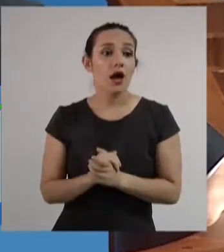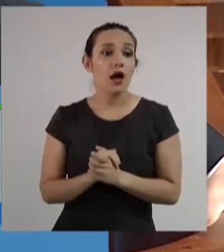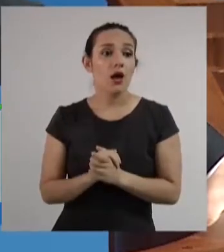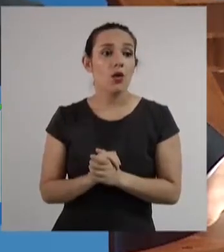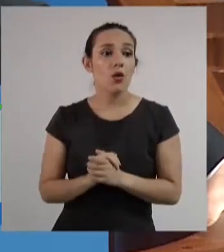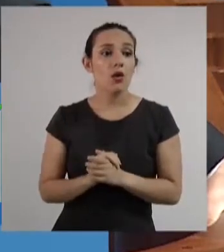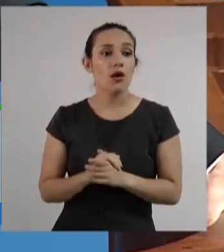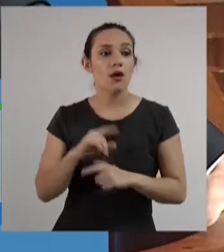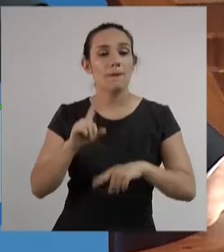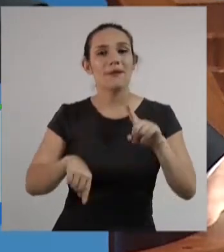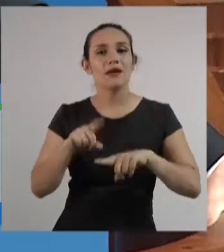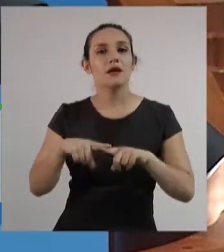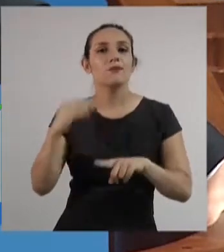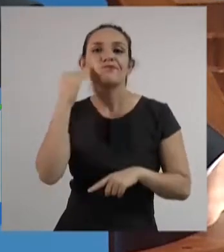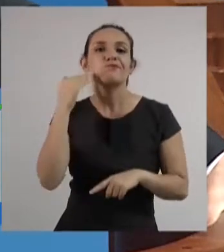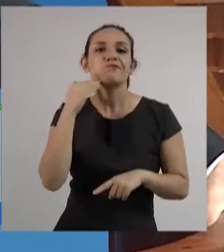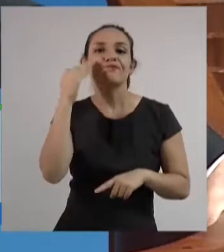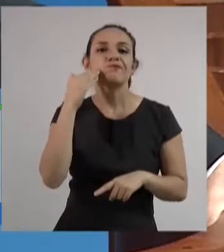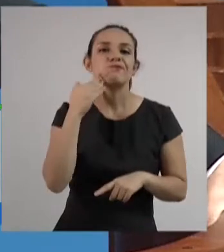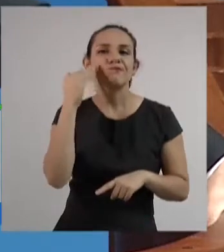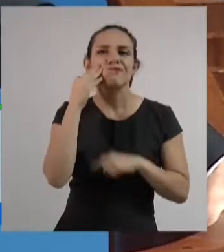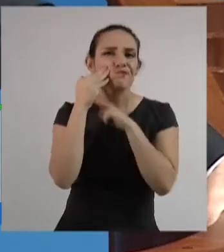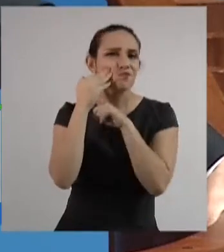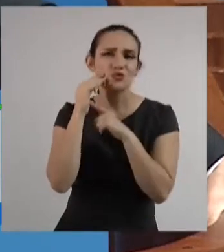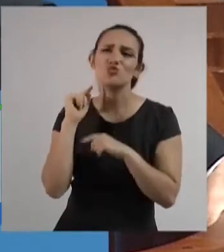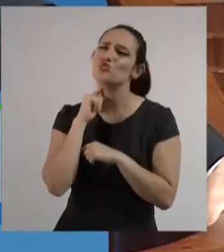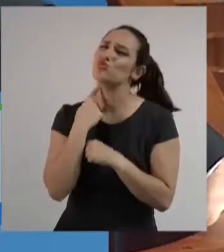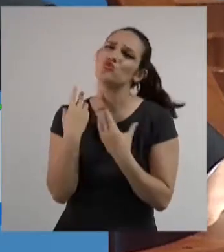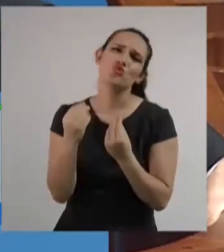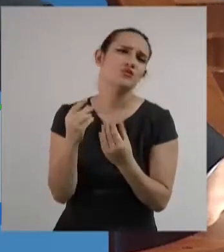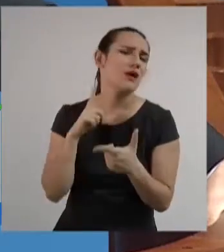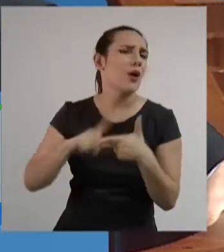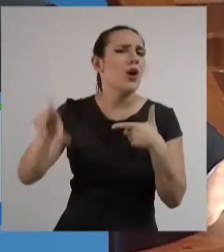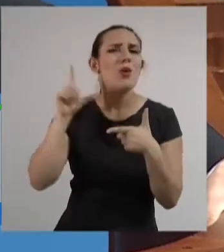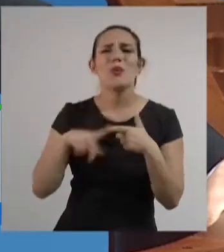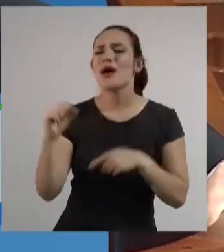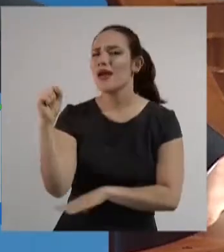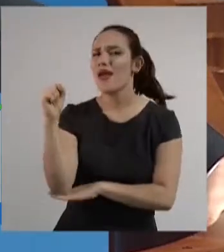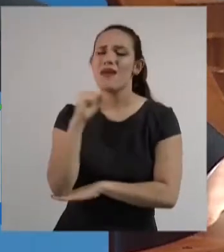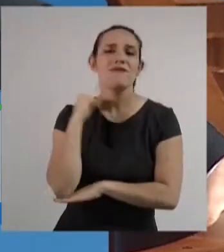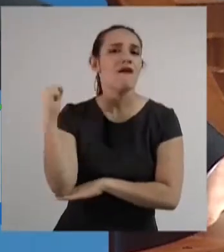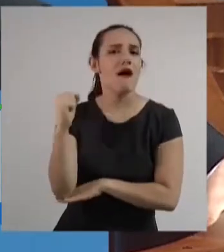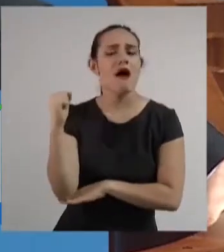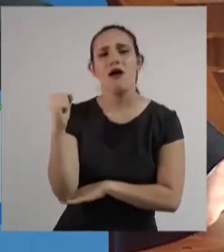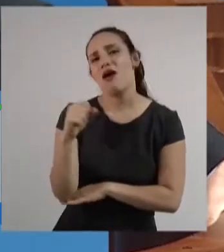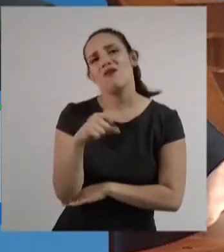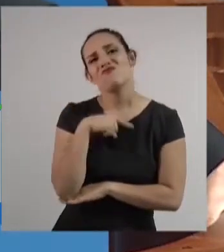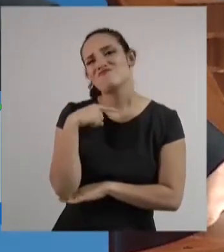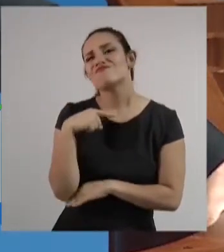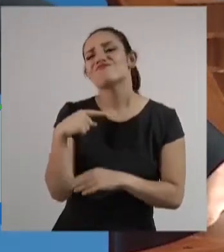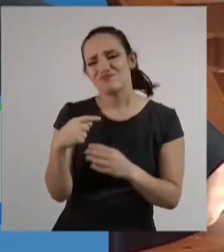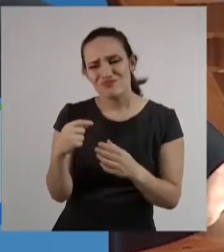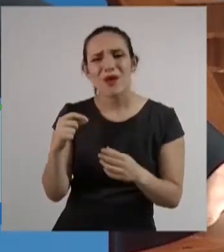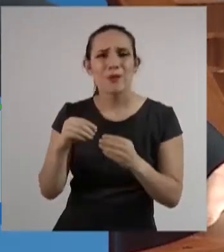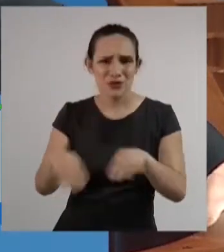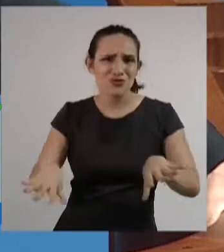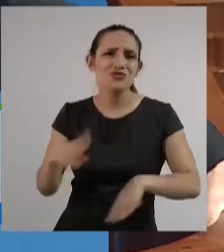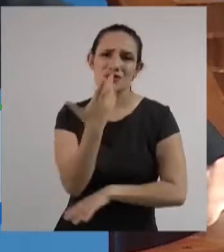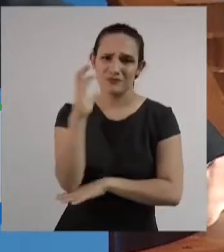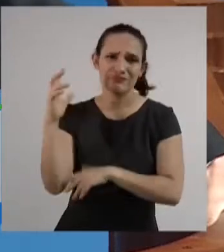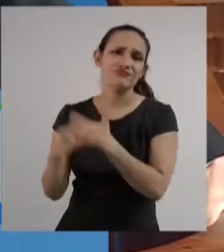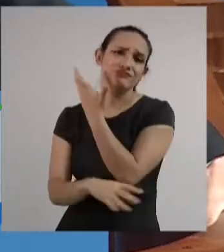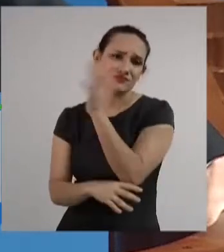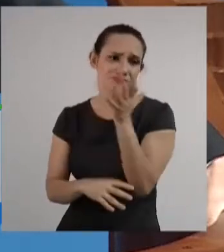os materiais de plástico descartáveis em função dos problemas gravíssimos, né, que esses materiais estão causando ao meio